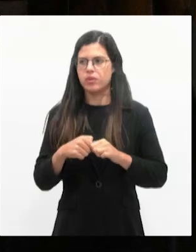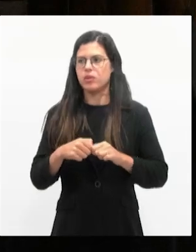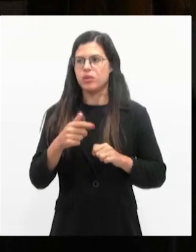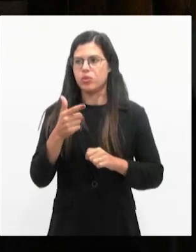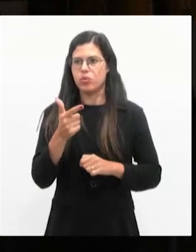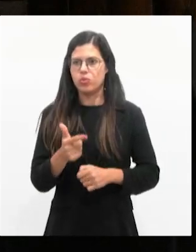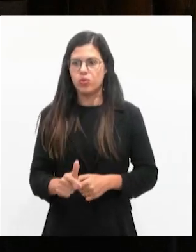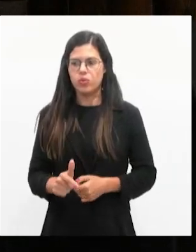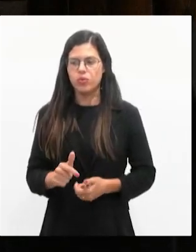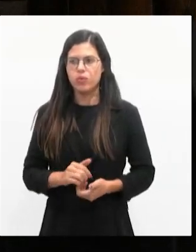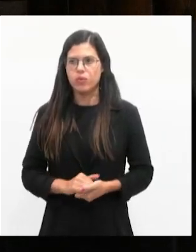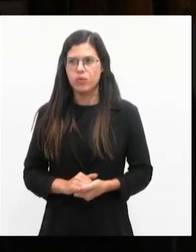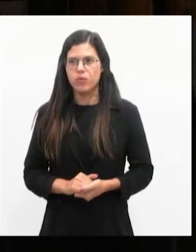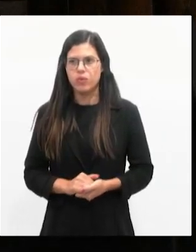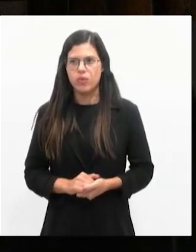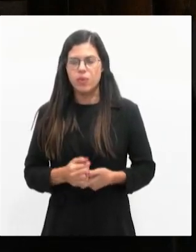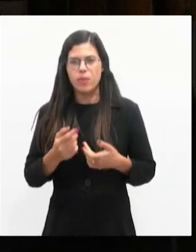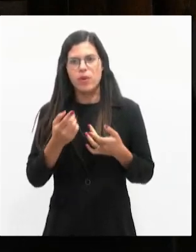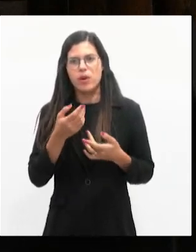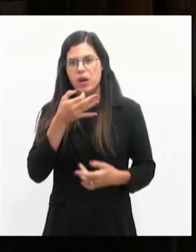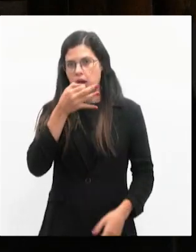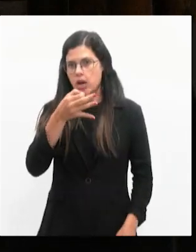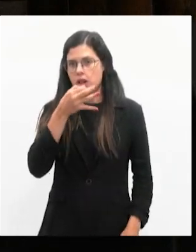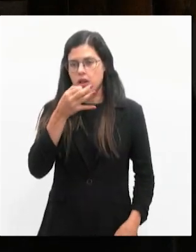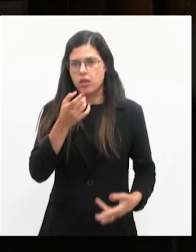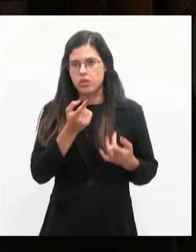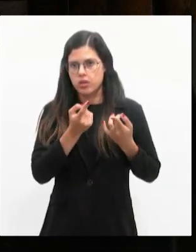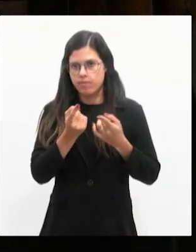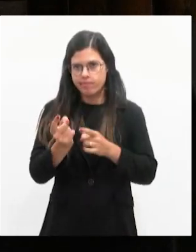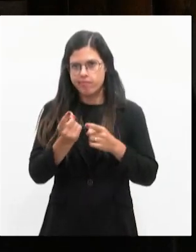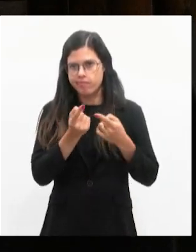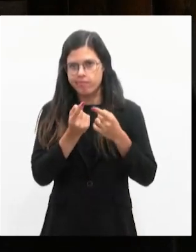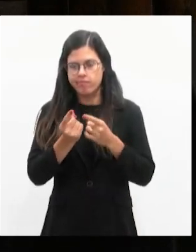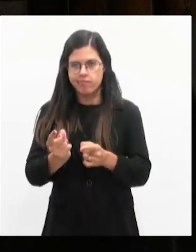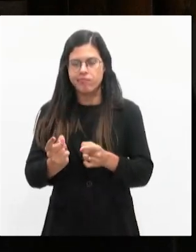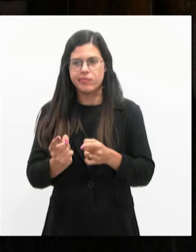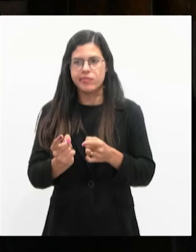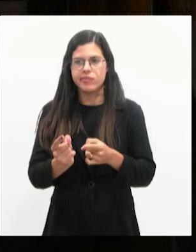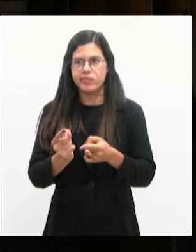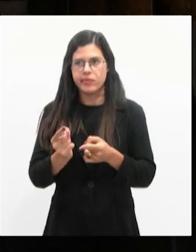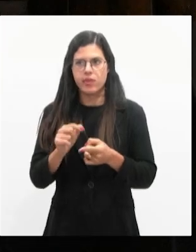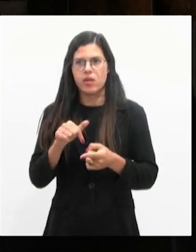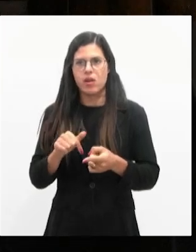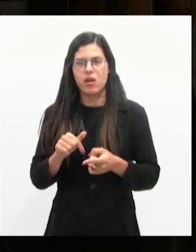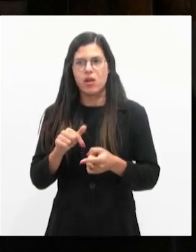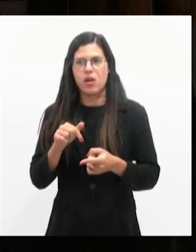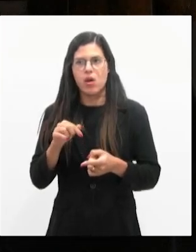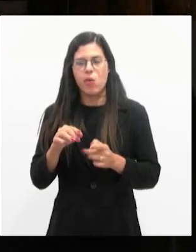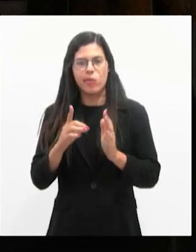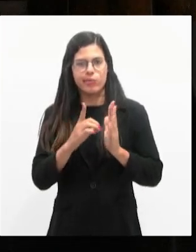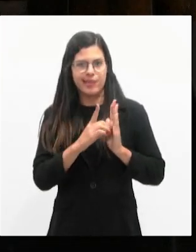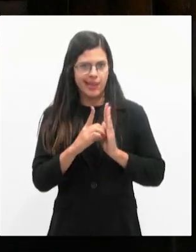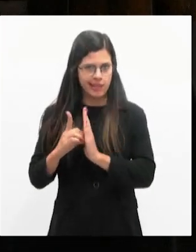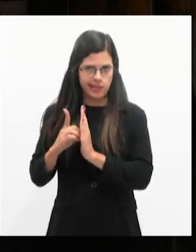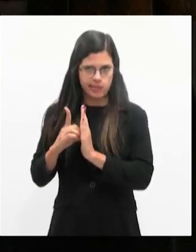novamente duras críticas ao impopular DETRAN.